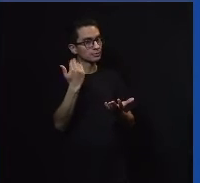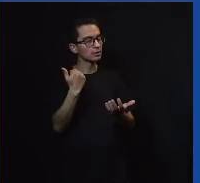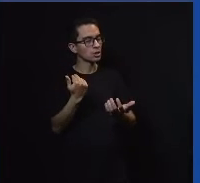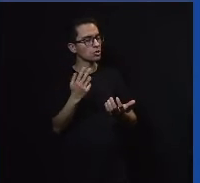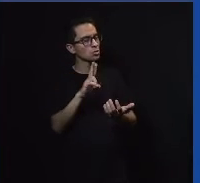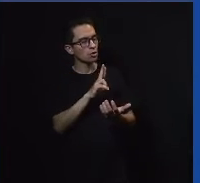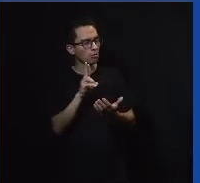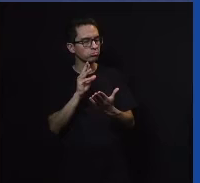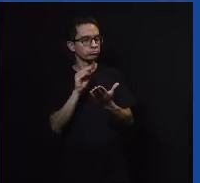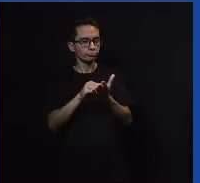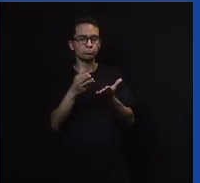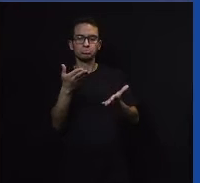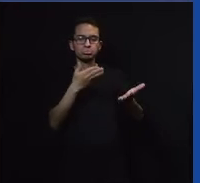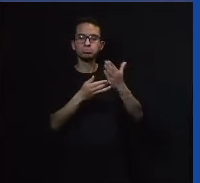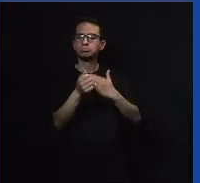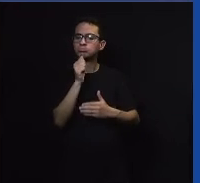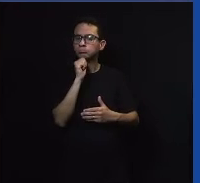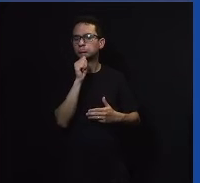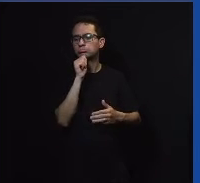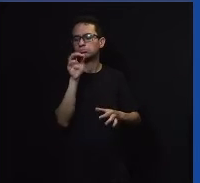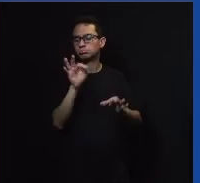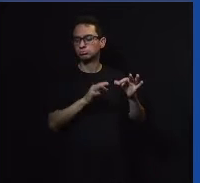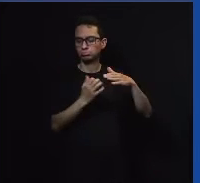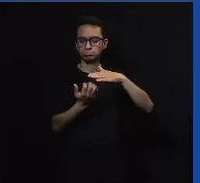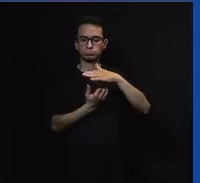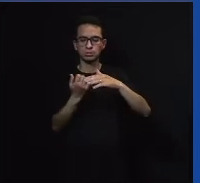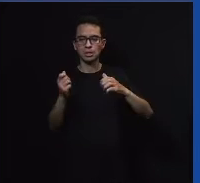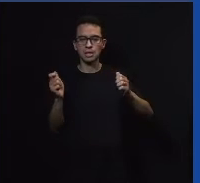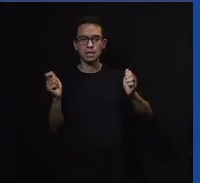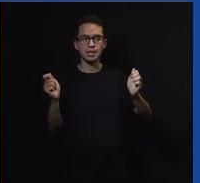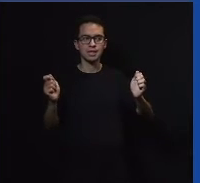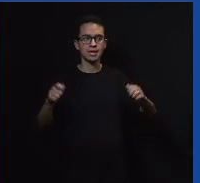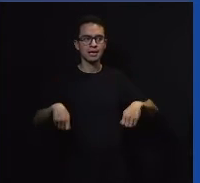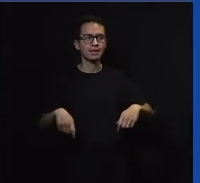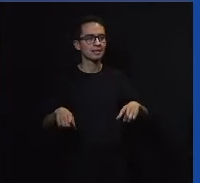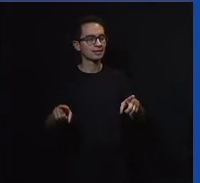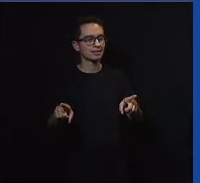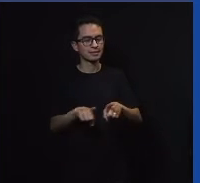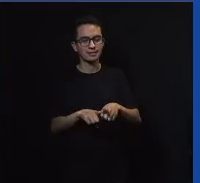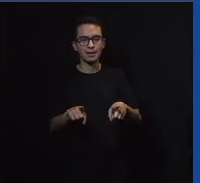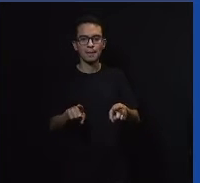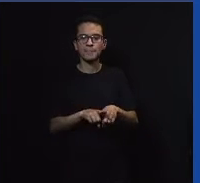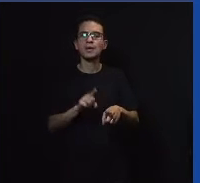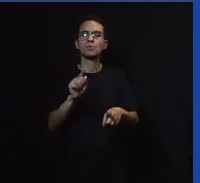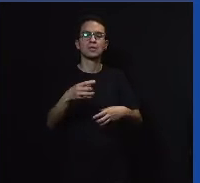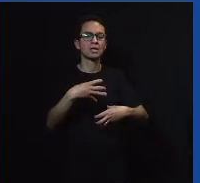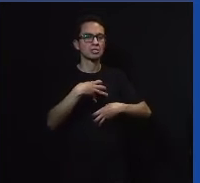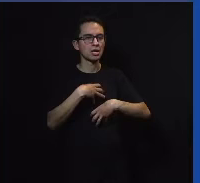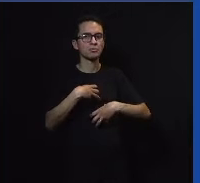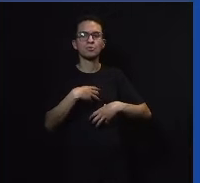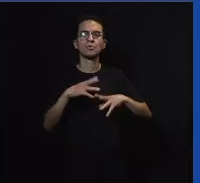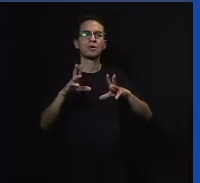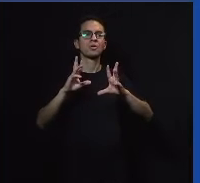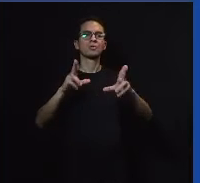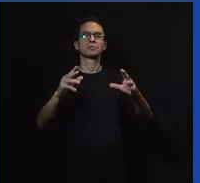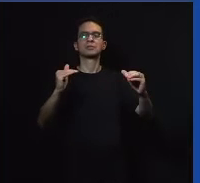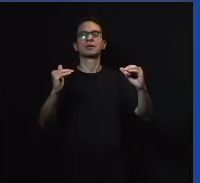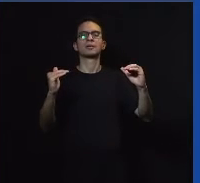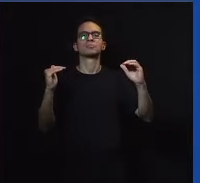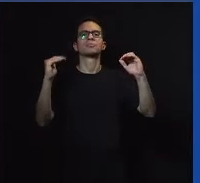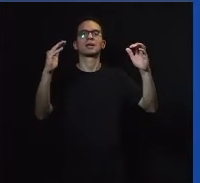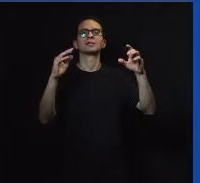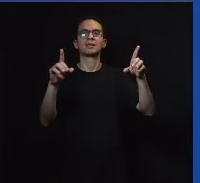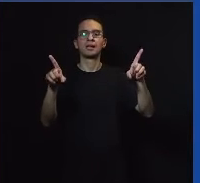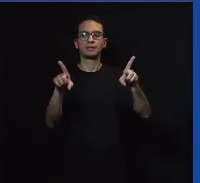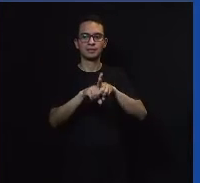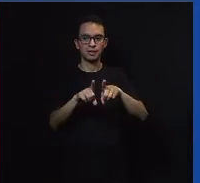não é partidário. A gente é uma organização suprapartidária, a gente está aqui para falar de outras formas de política que vão além de partidos políticos, que é,